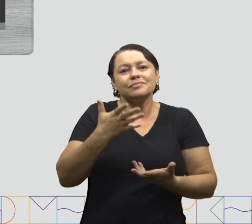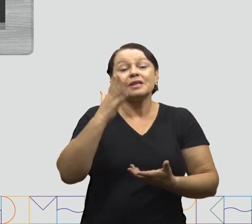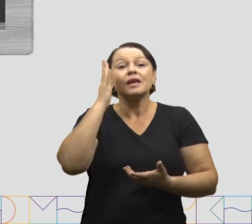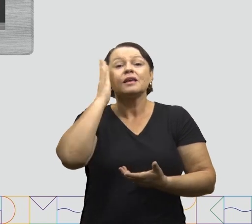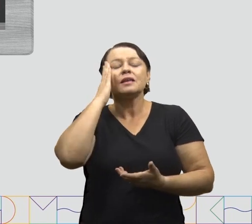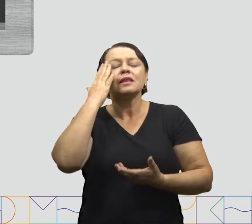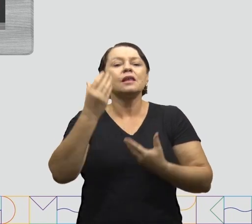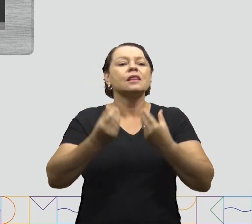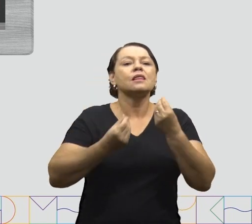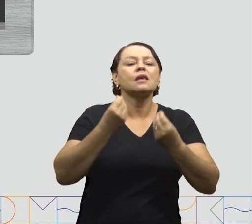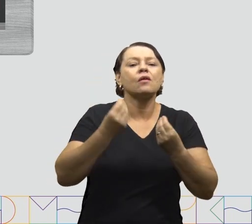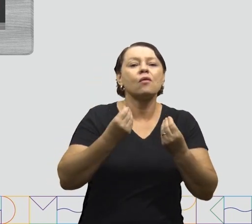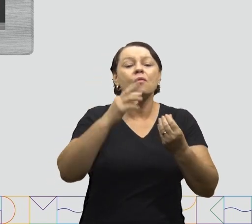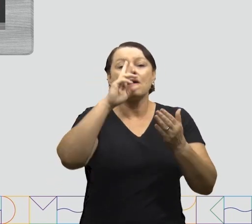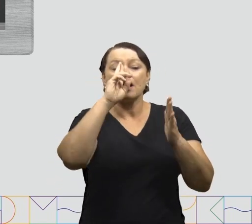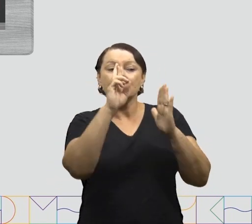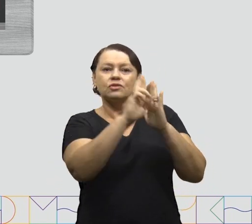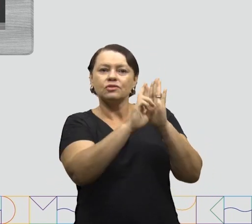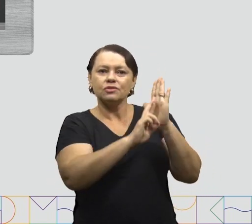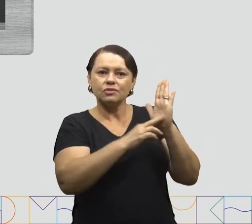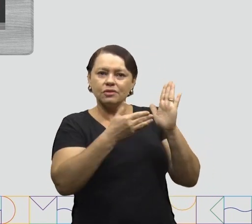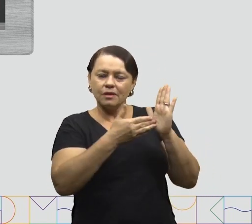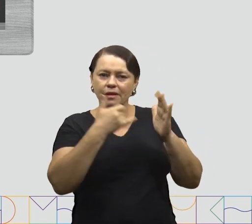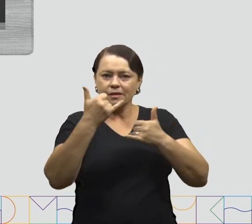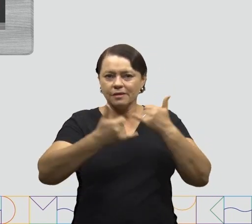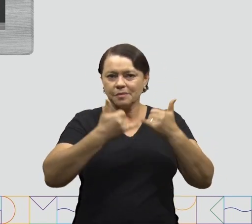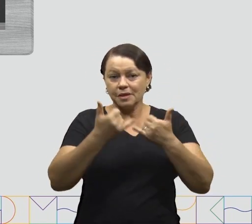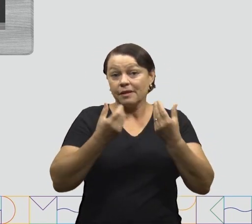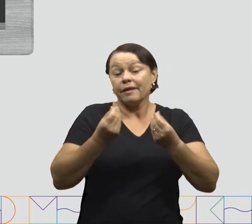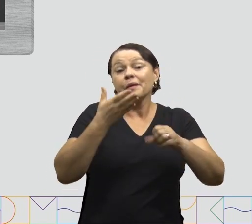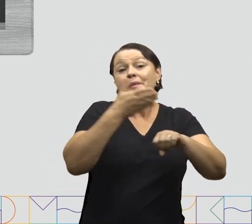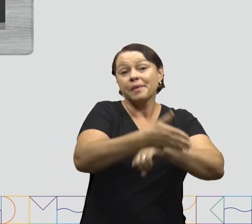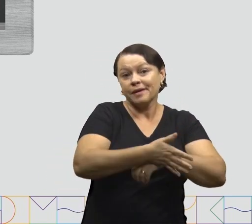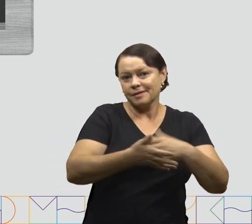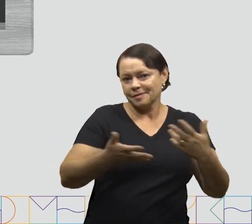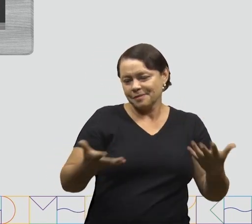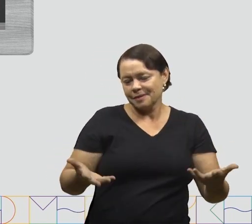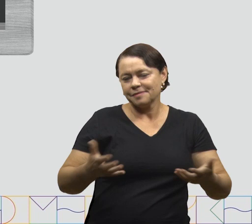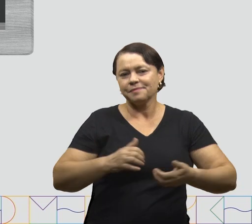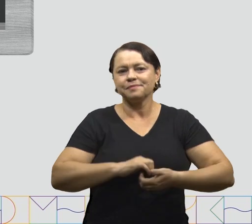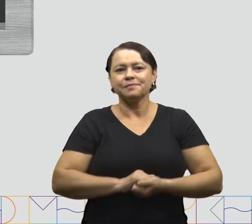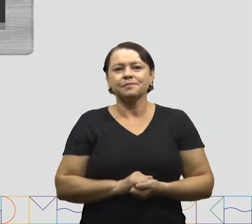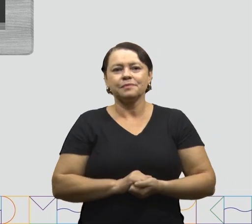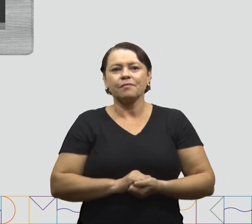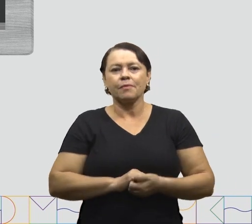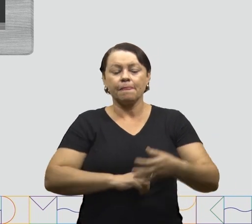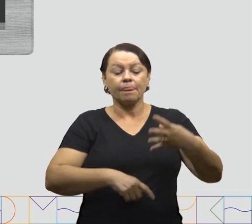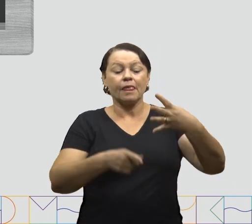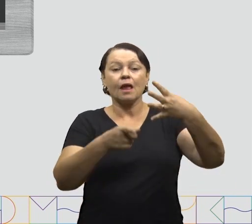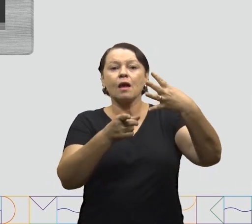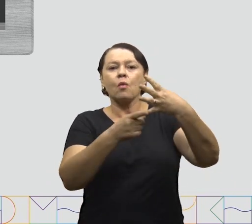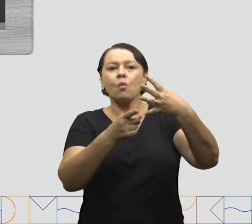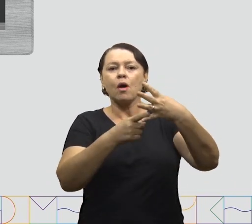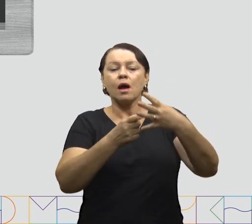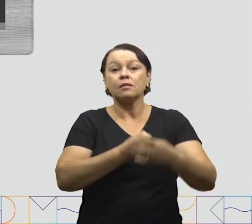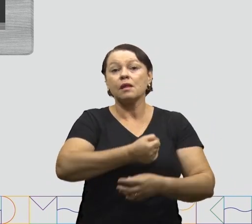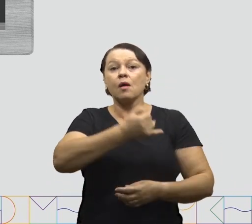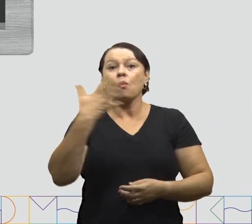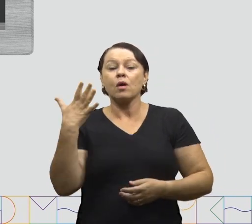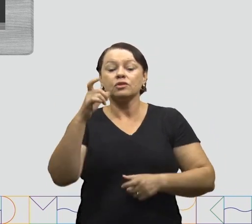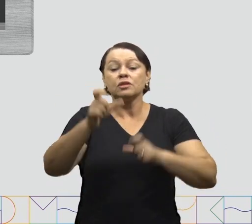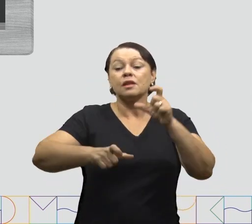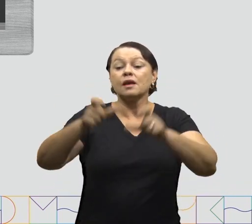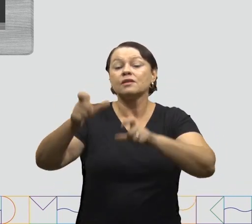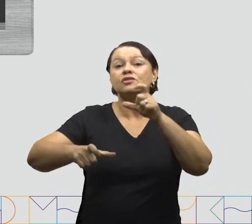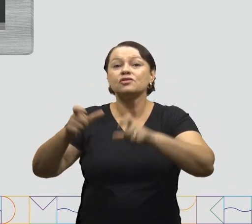consegue entender como a brincadeira funciona e não vai saber como participar. Quarto, número de jogadores. Aqui é